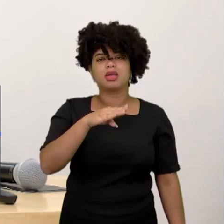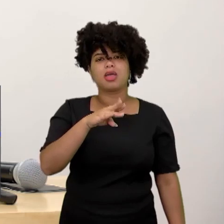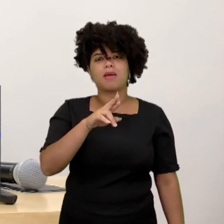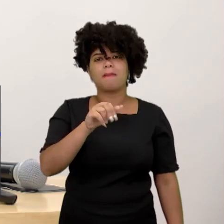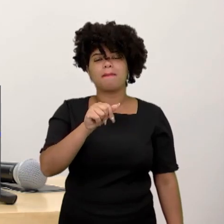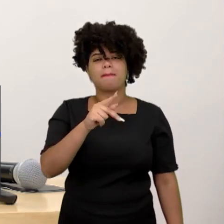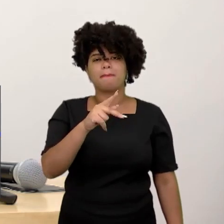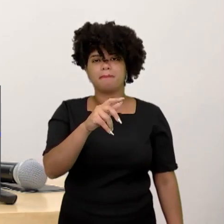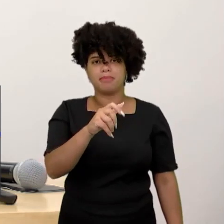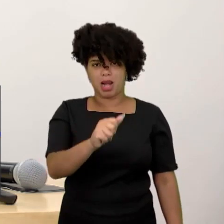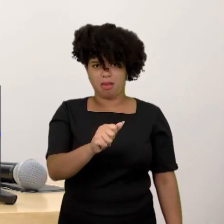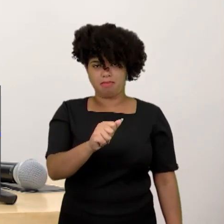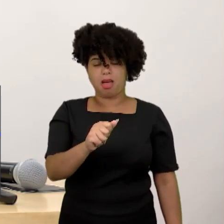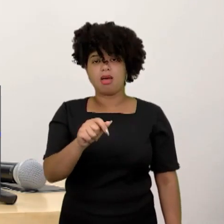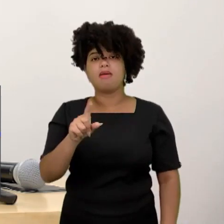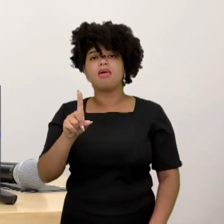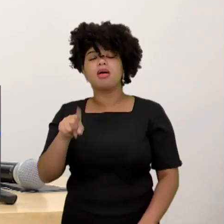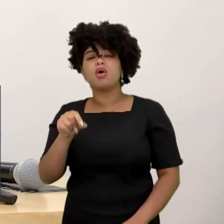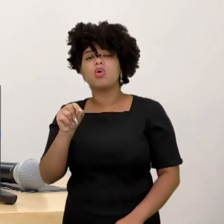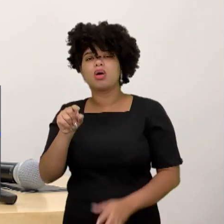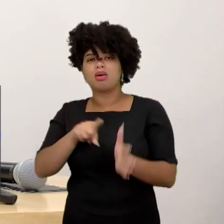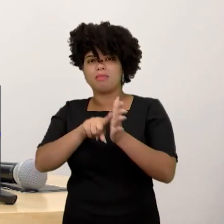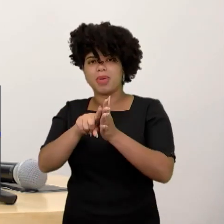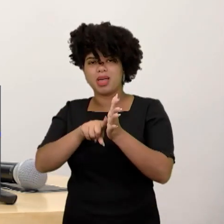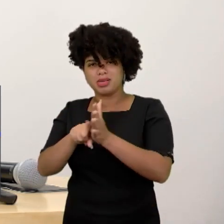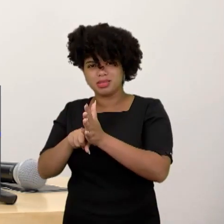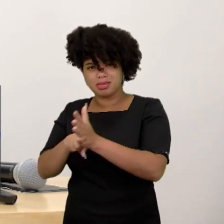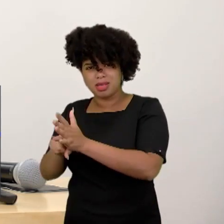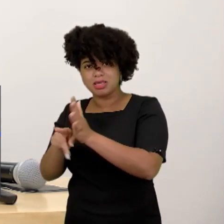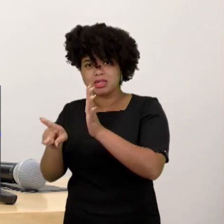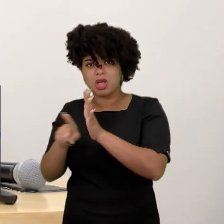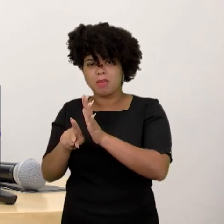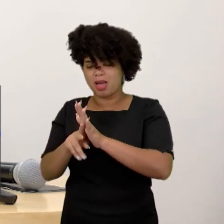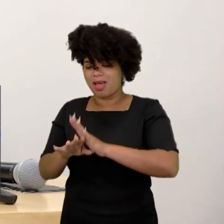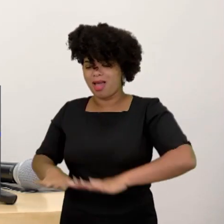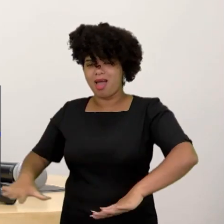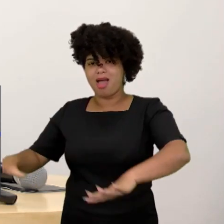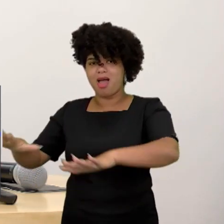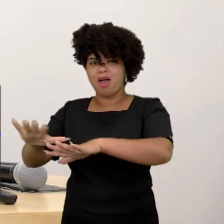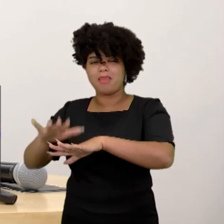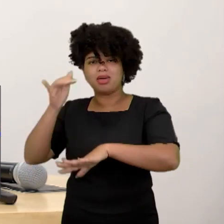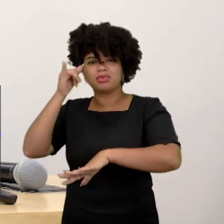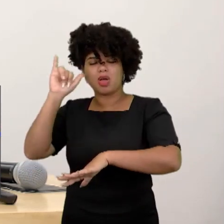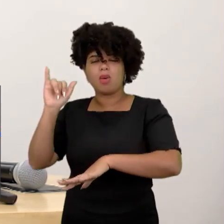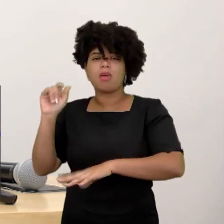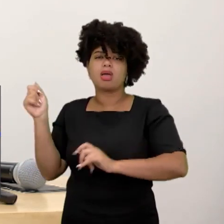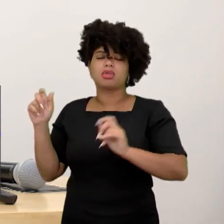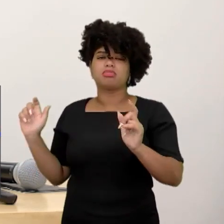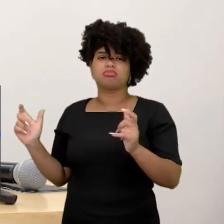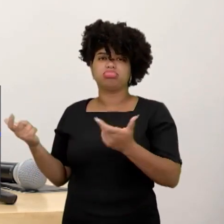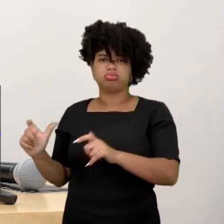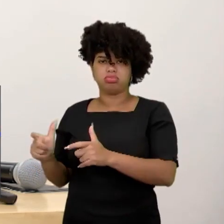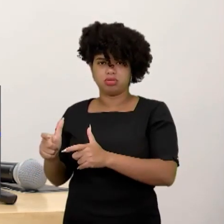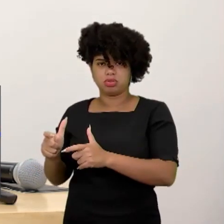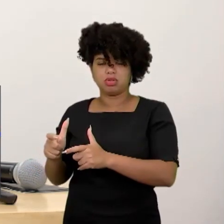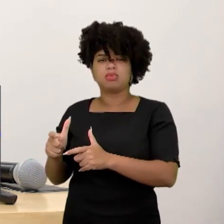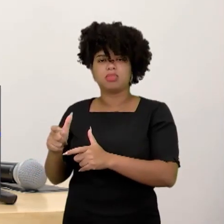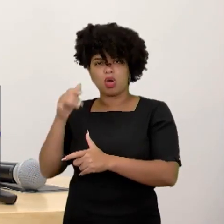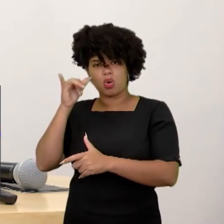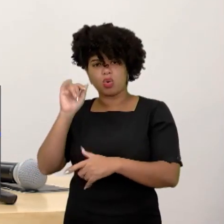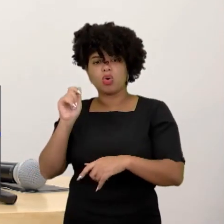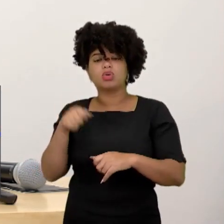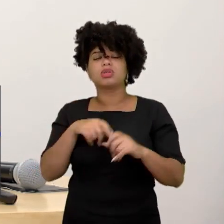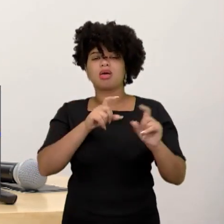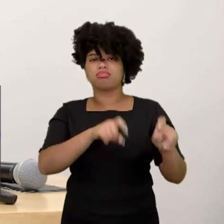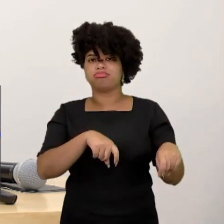pesquisas aí, né, então tem como até reduzir, né, a dimensão, né, do tamanho da produção agrícola e aumentar a produção através